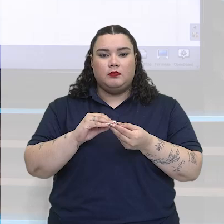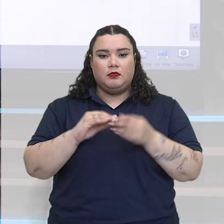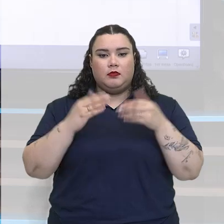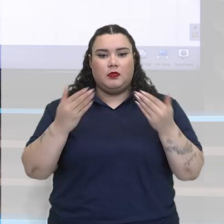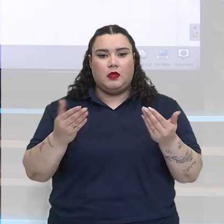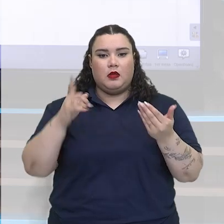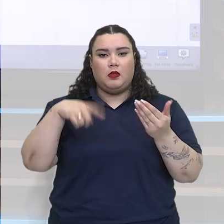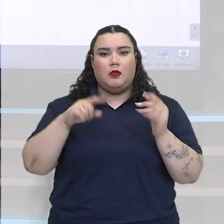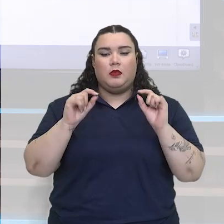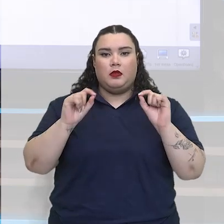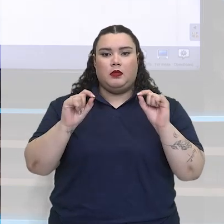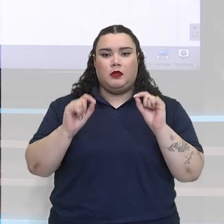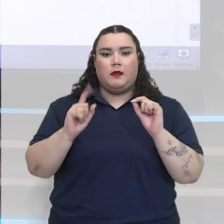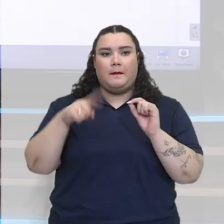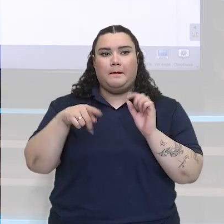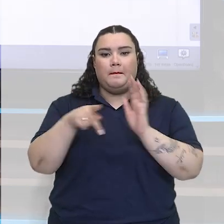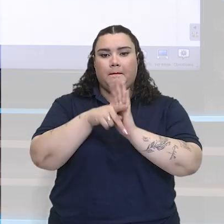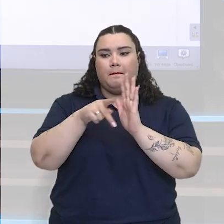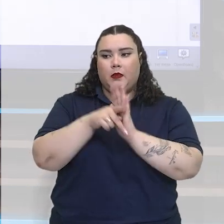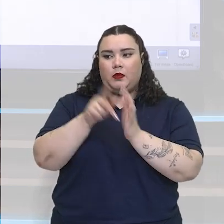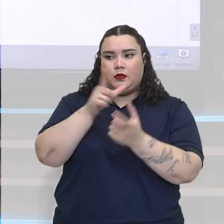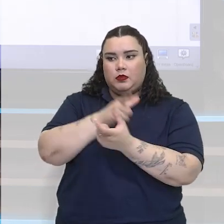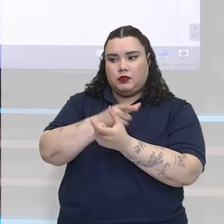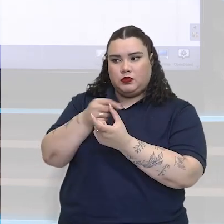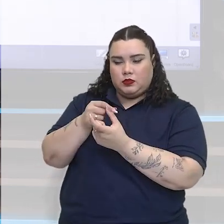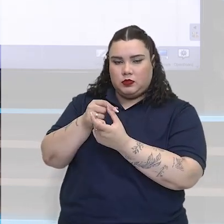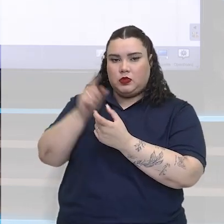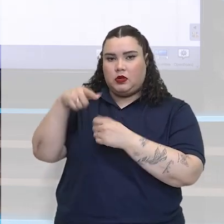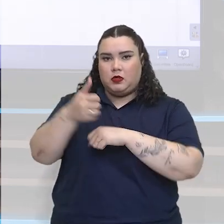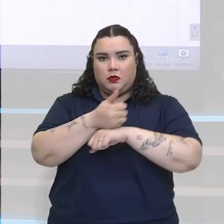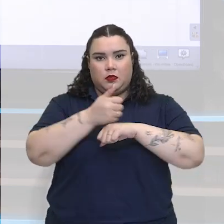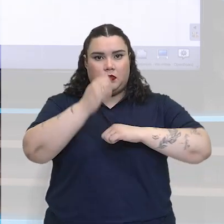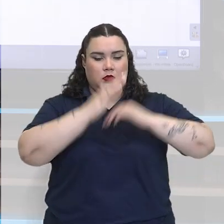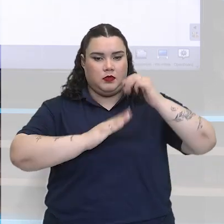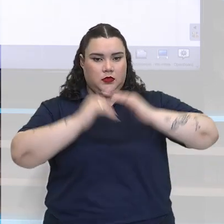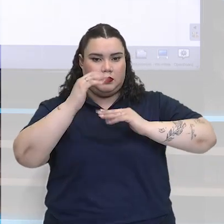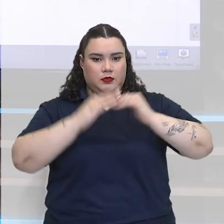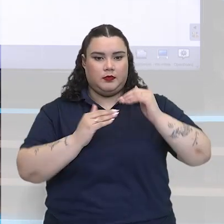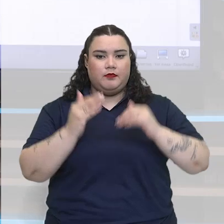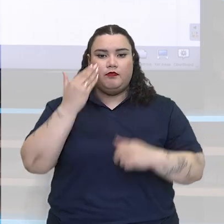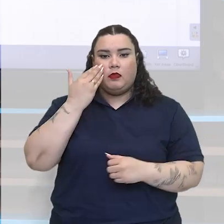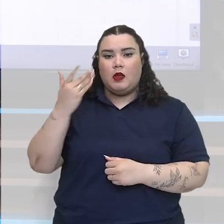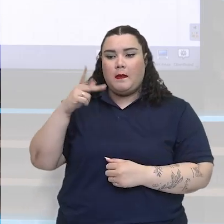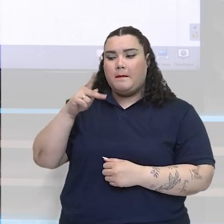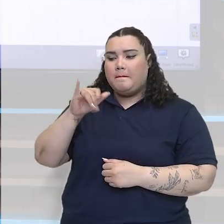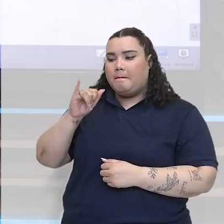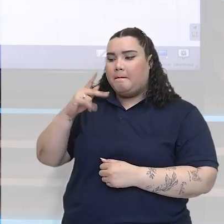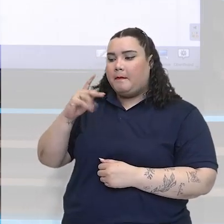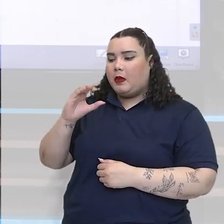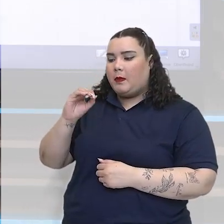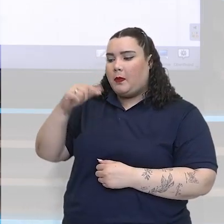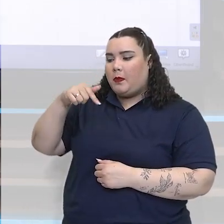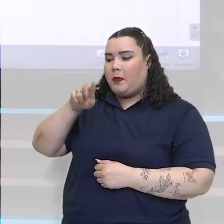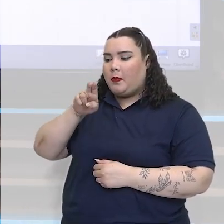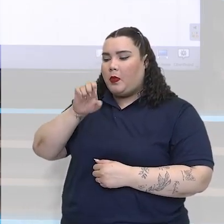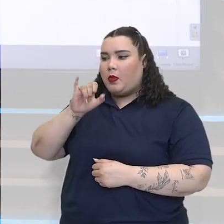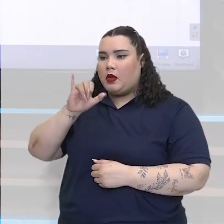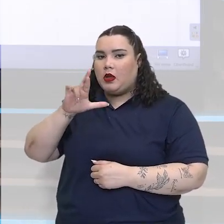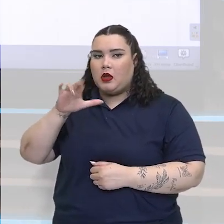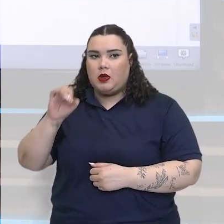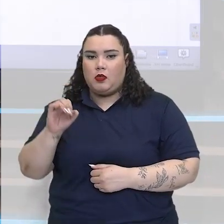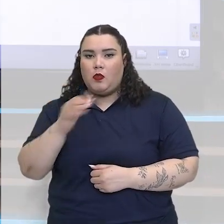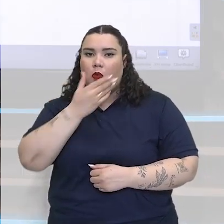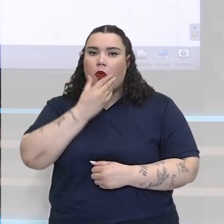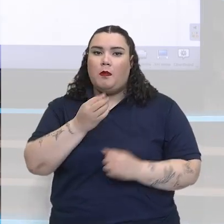que trata-se de uma partícula, de um sufixo que indica profissão. Pipoqueiro é aquele que vende